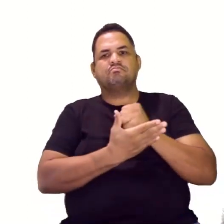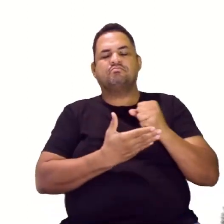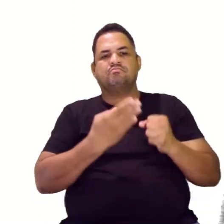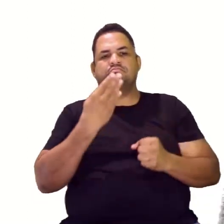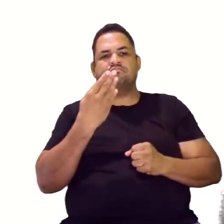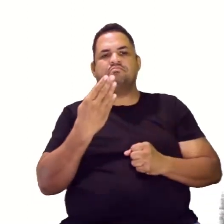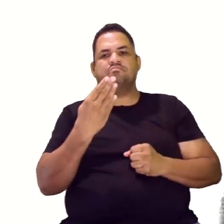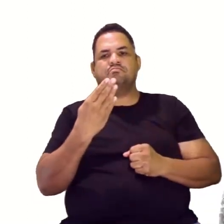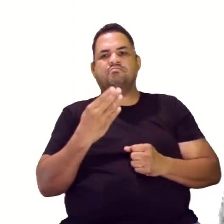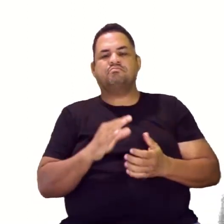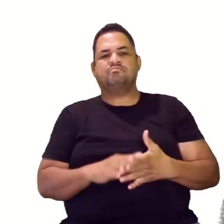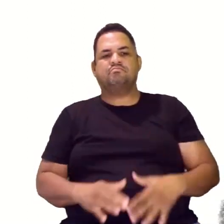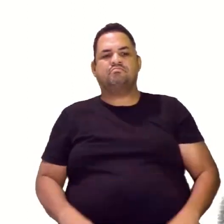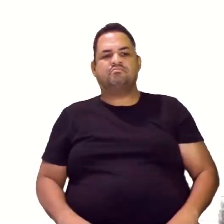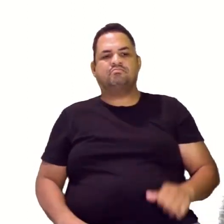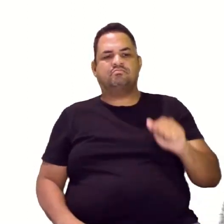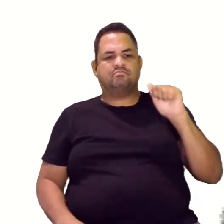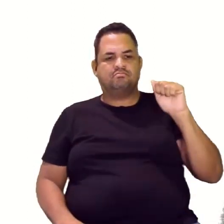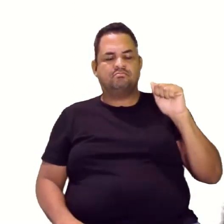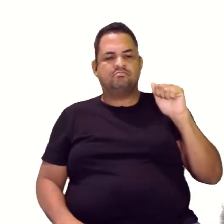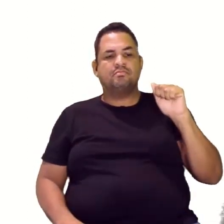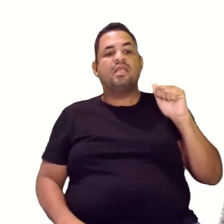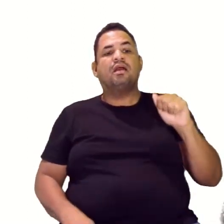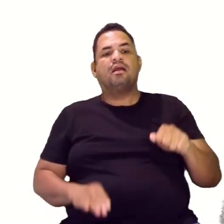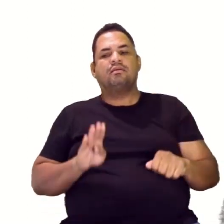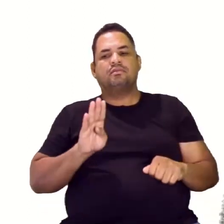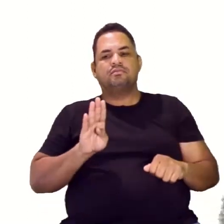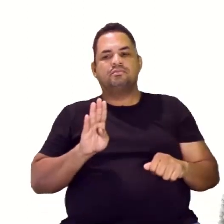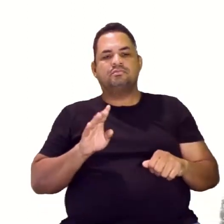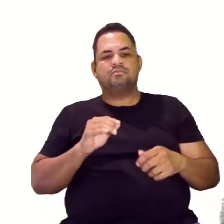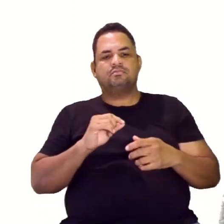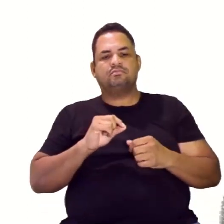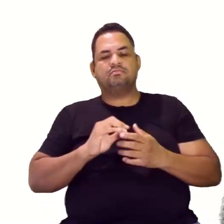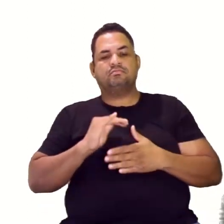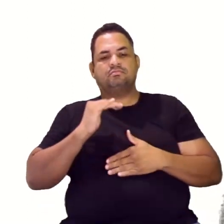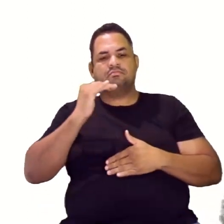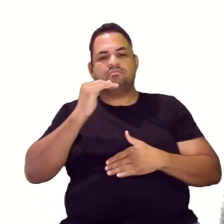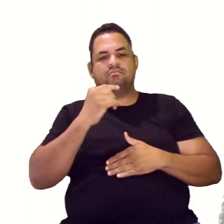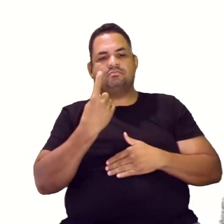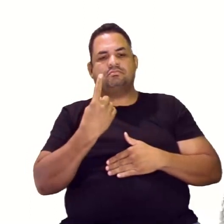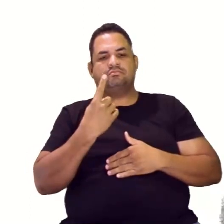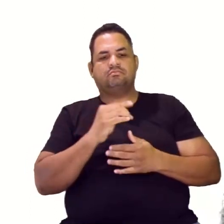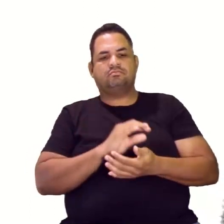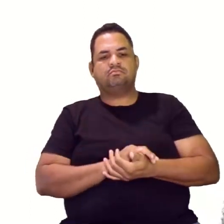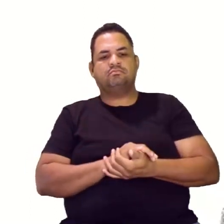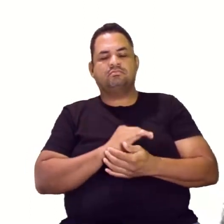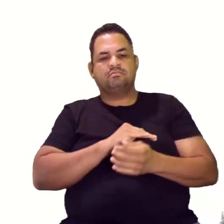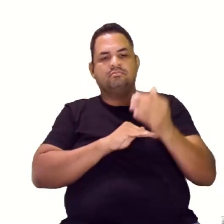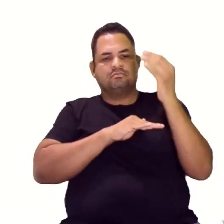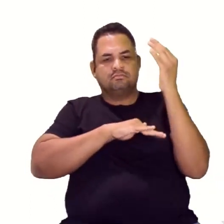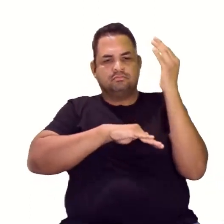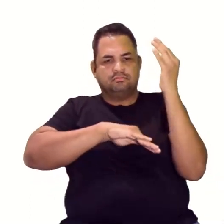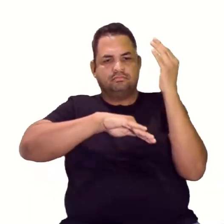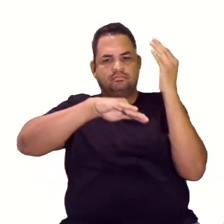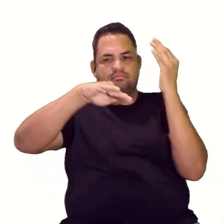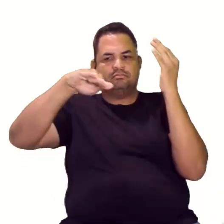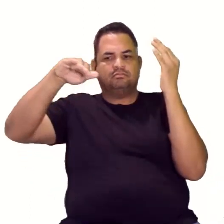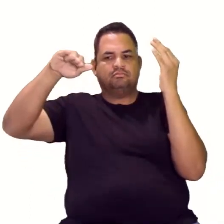Ou seja, o nosso A é igual a 4, maior que 1, então ela é